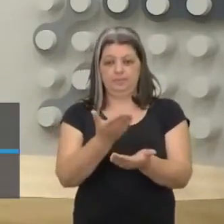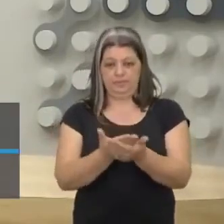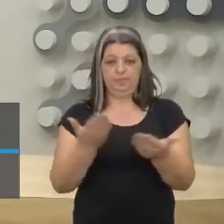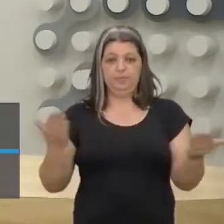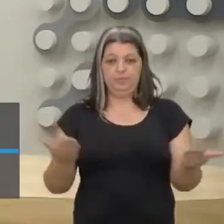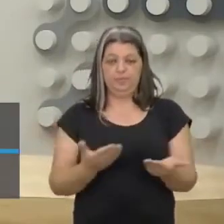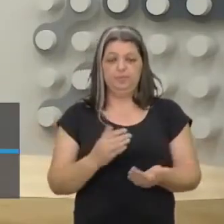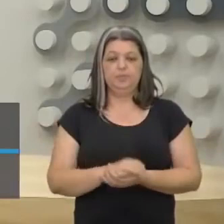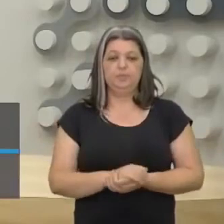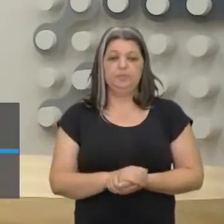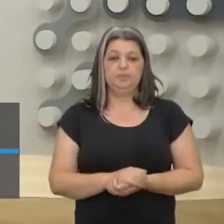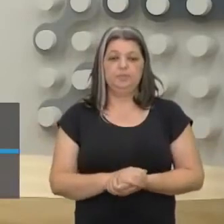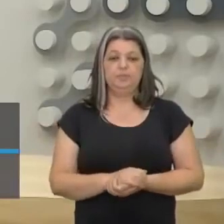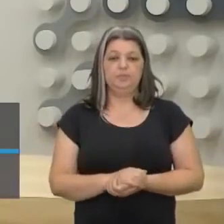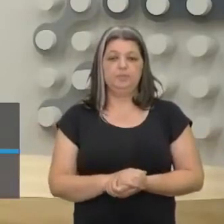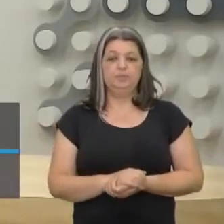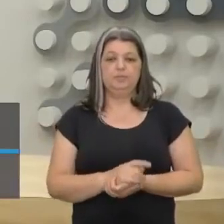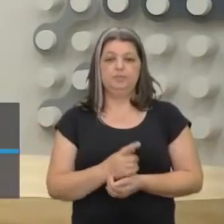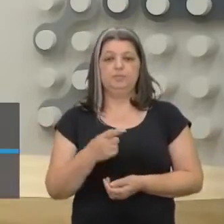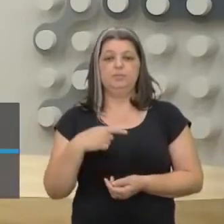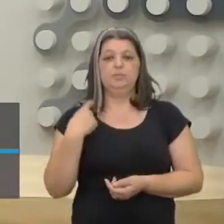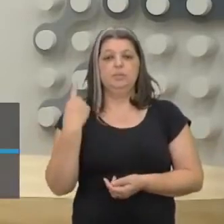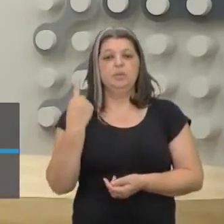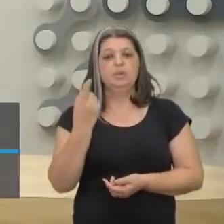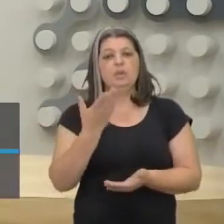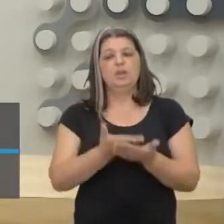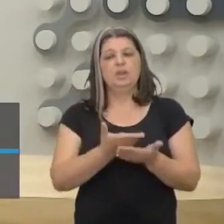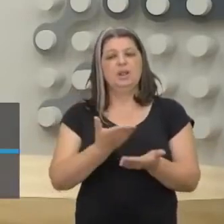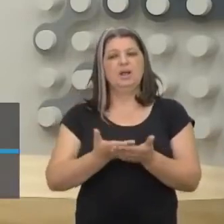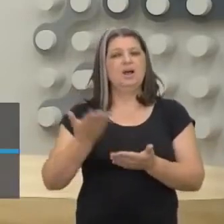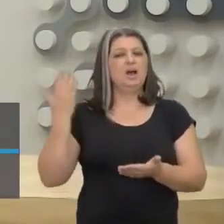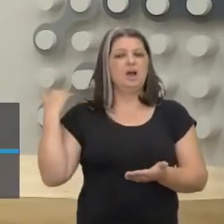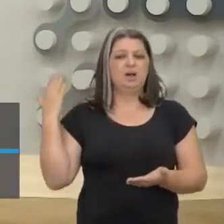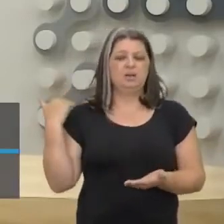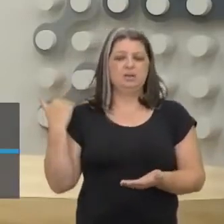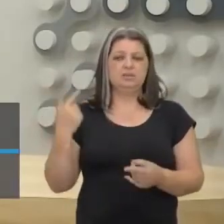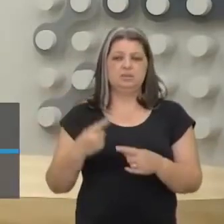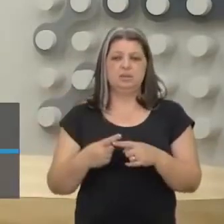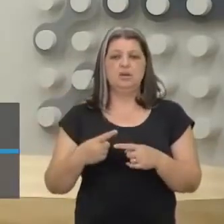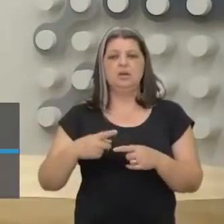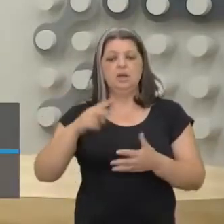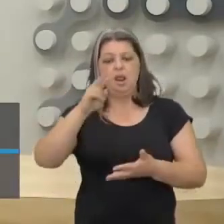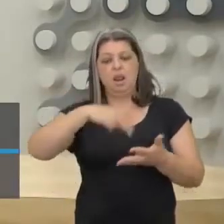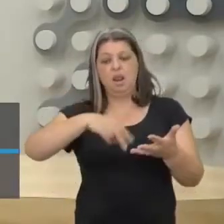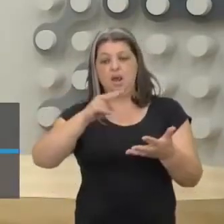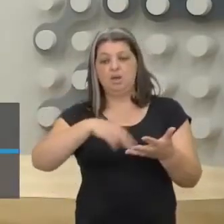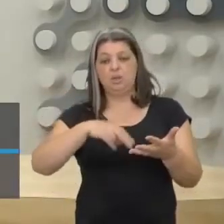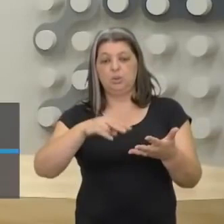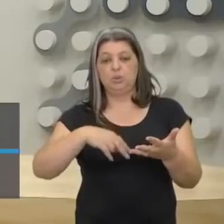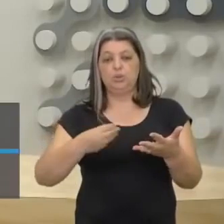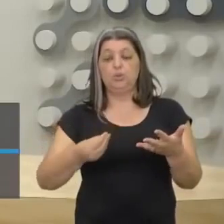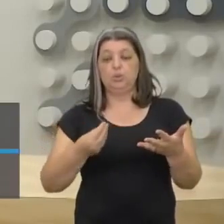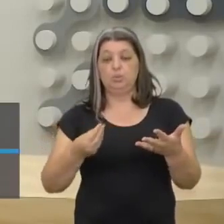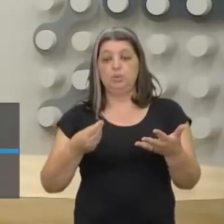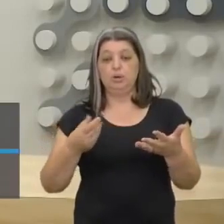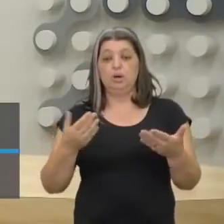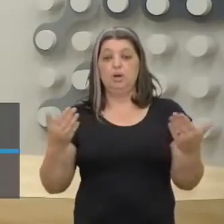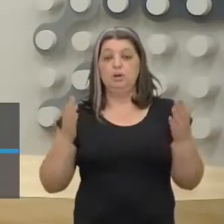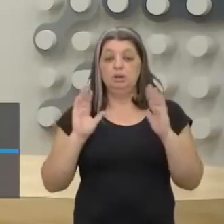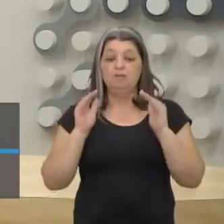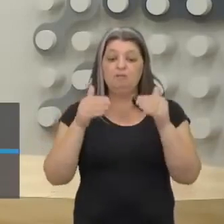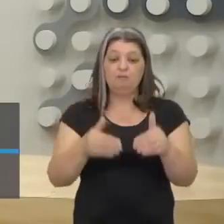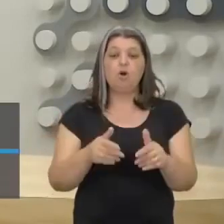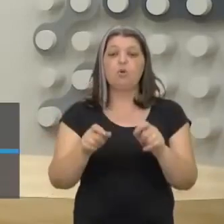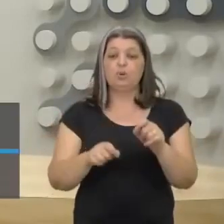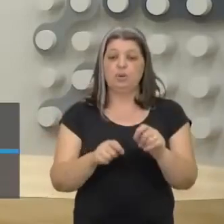hoje. A gente veio, na outra aula, trabalhando a questão da leitura, só que o foco foi